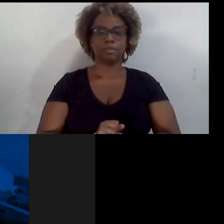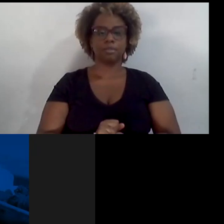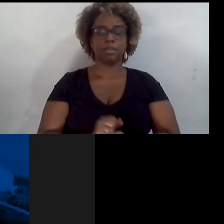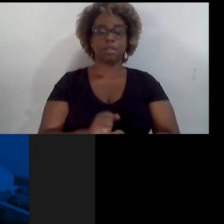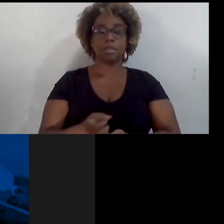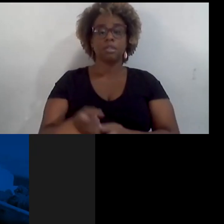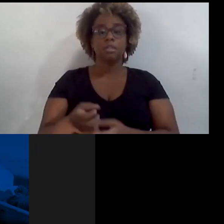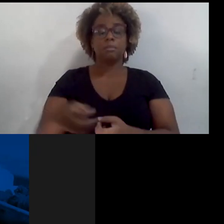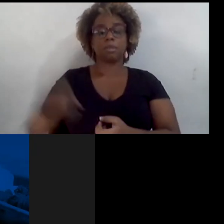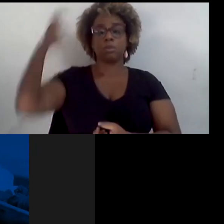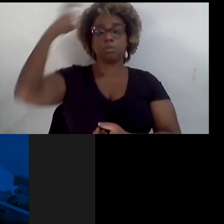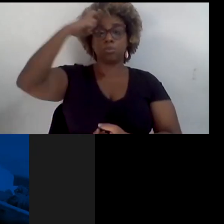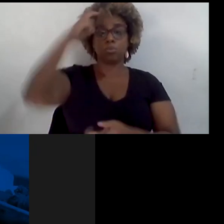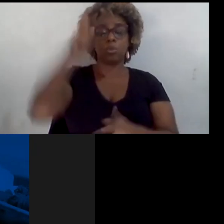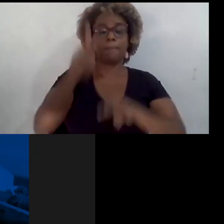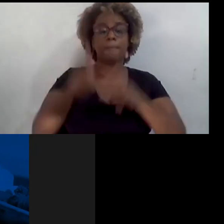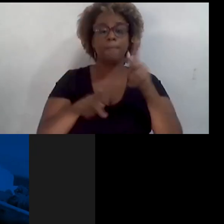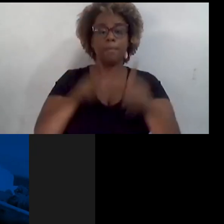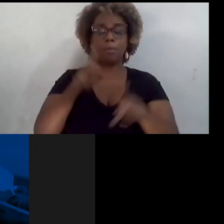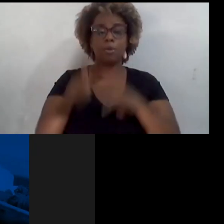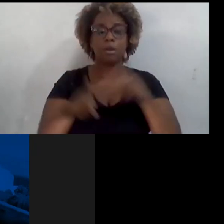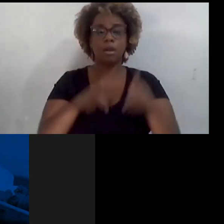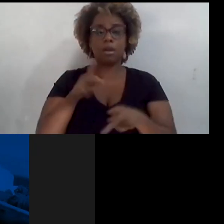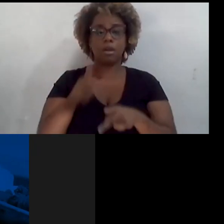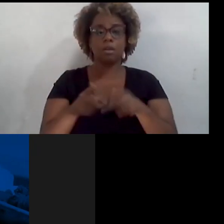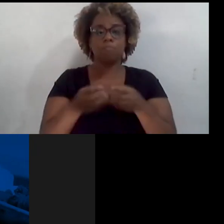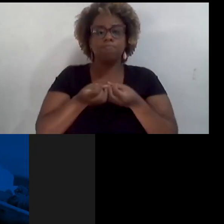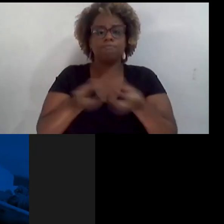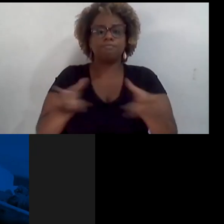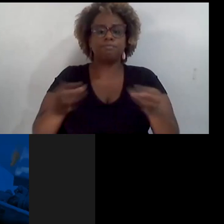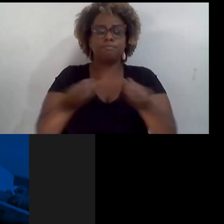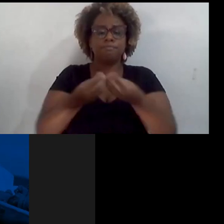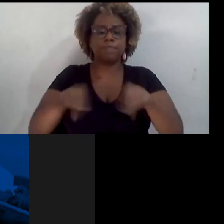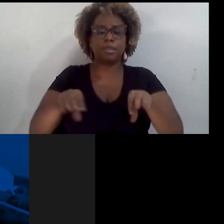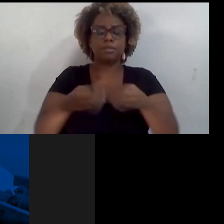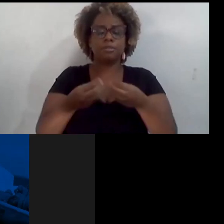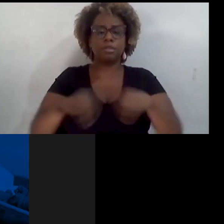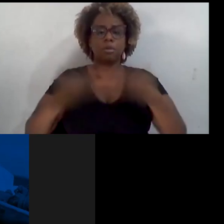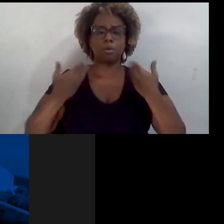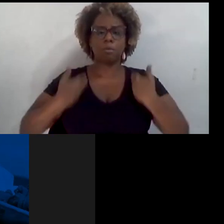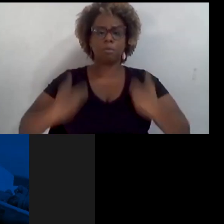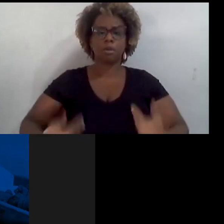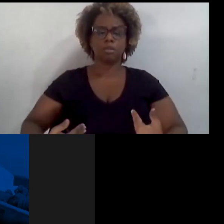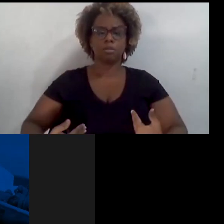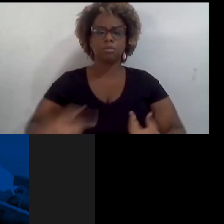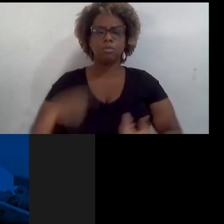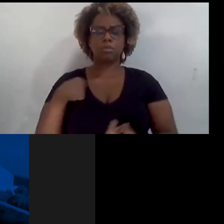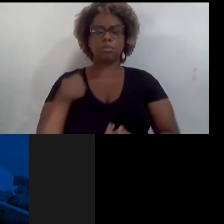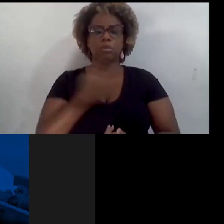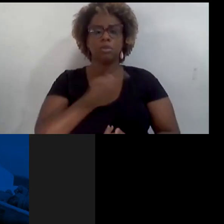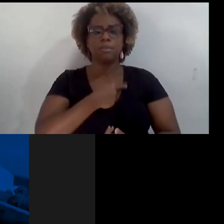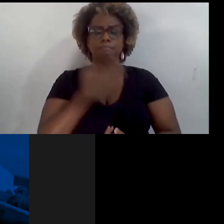popular, de maneira a causar prejuízos humanitários para a comunidade. Então, o nosso pedido é que a secretaria